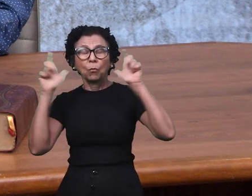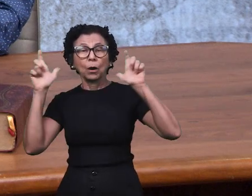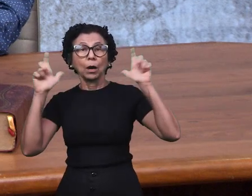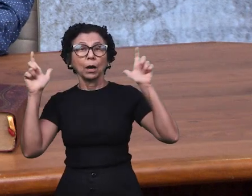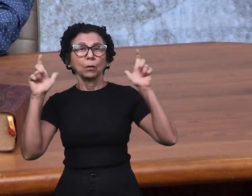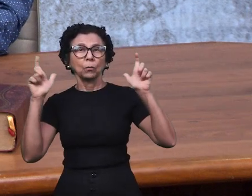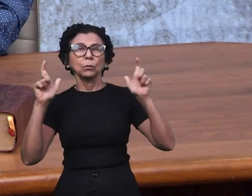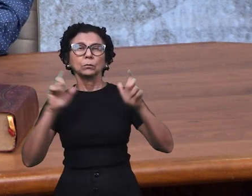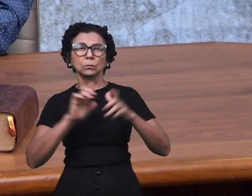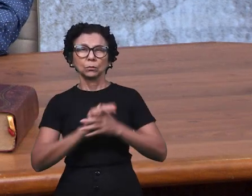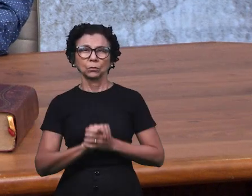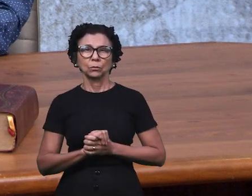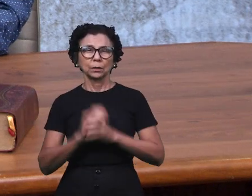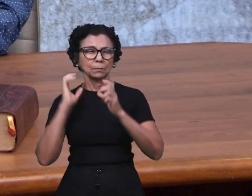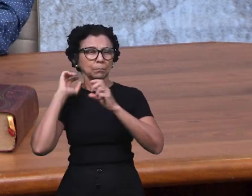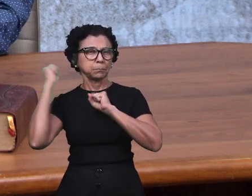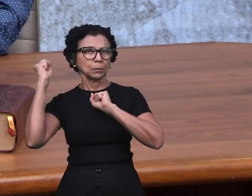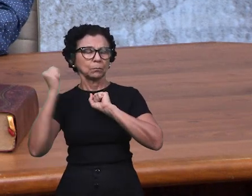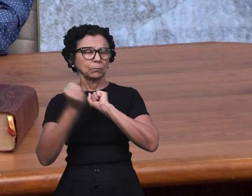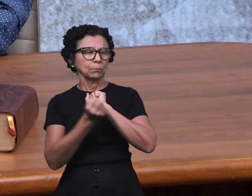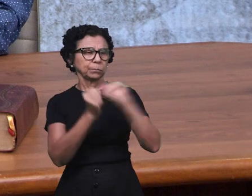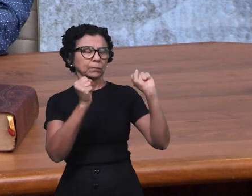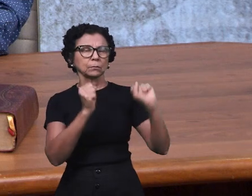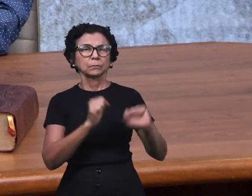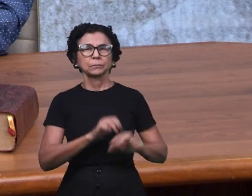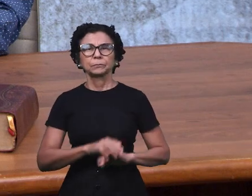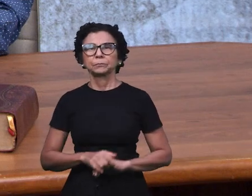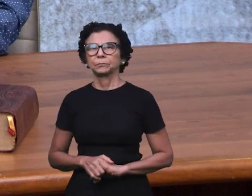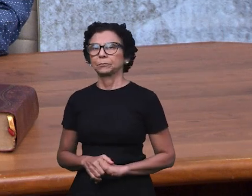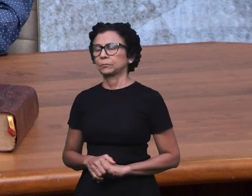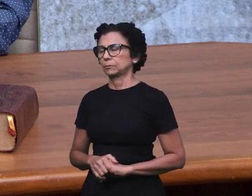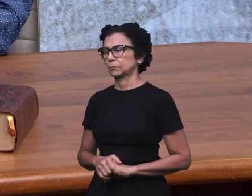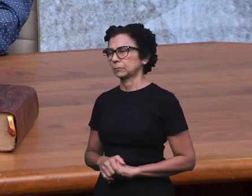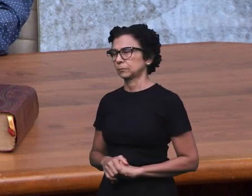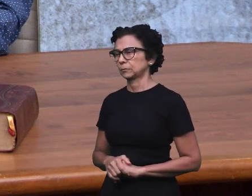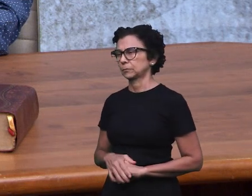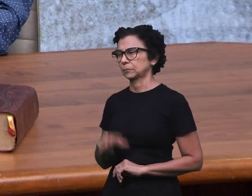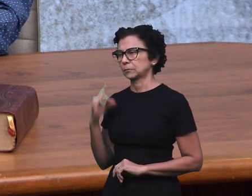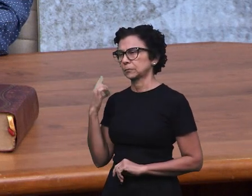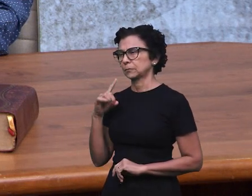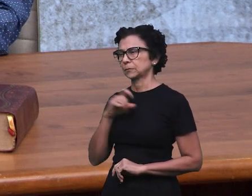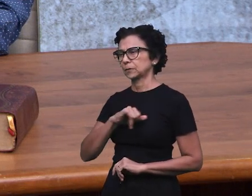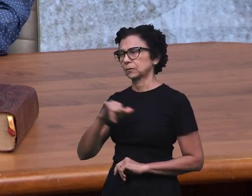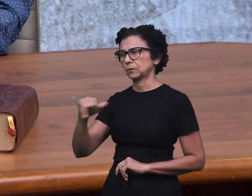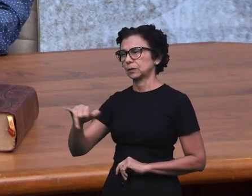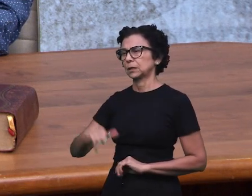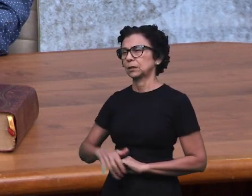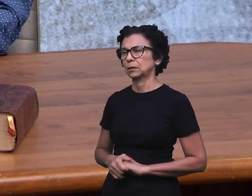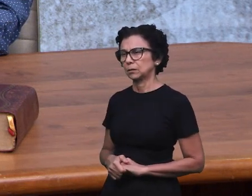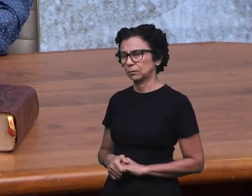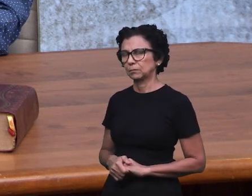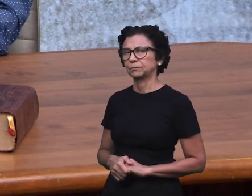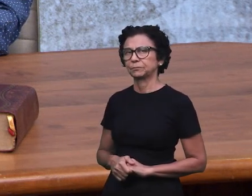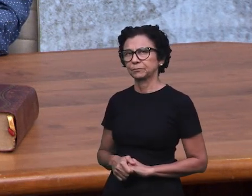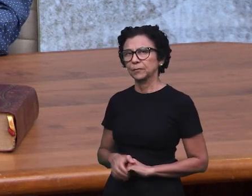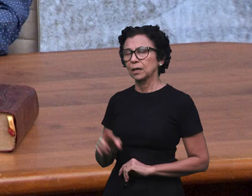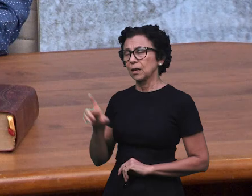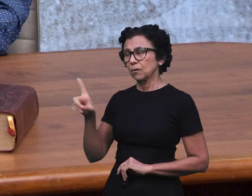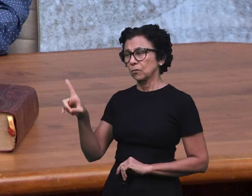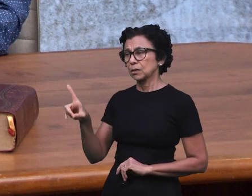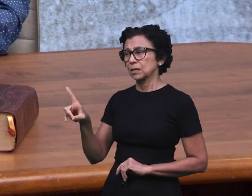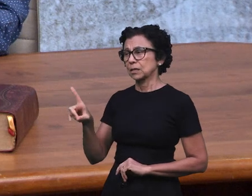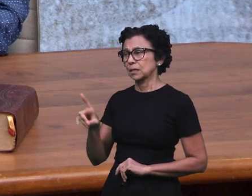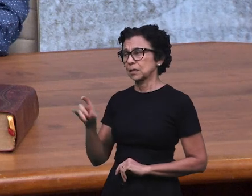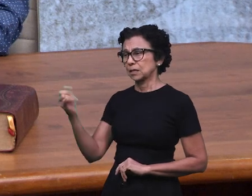com o liço da teia. Então ela lhe disse: como dirás, tenho-te amor,